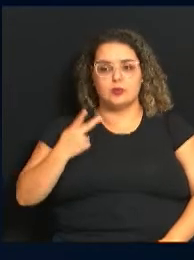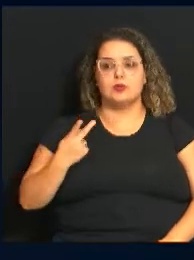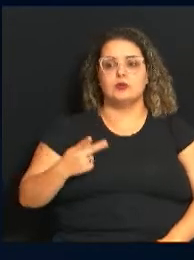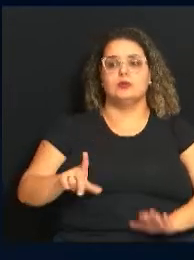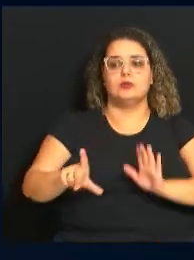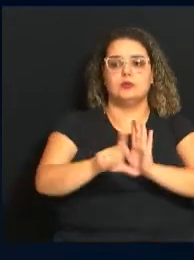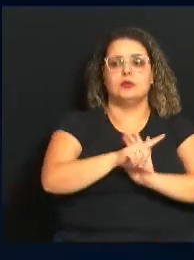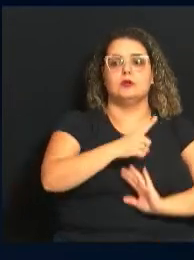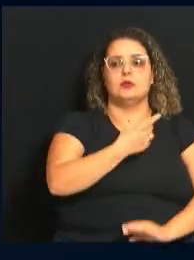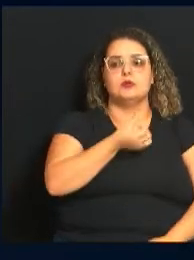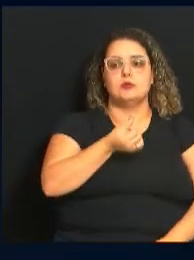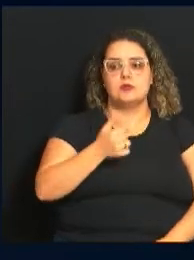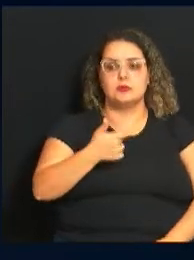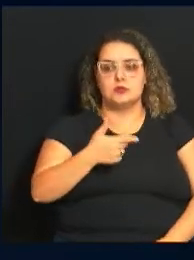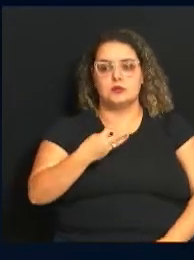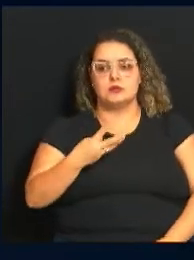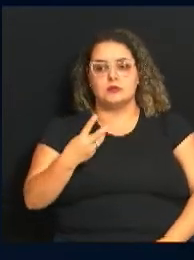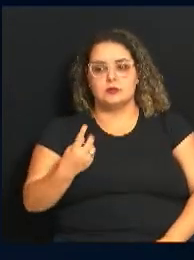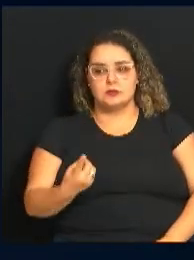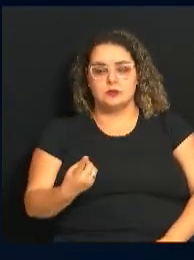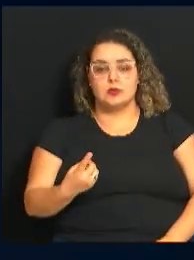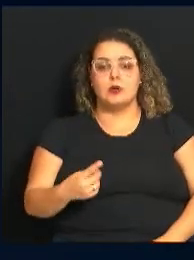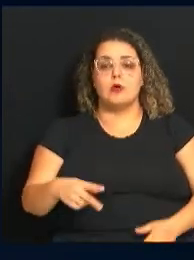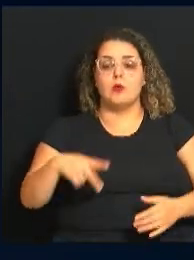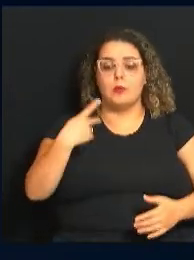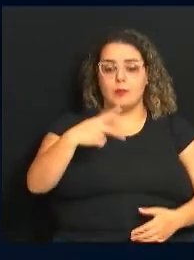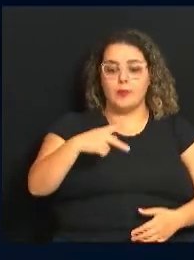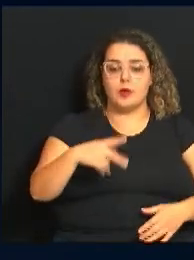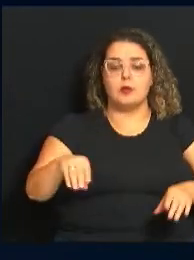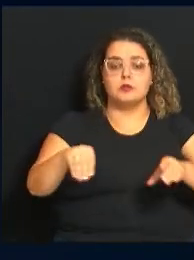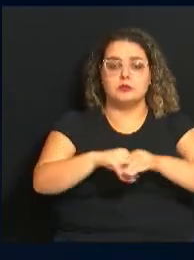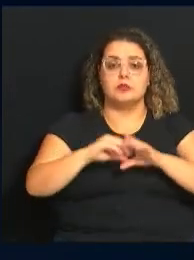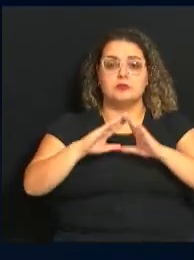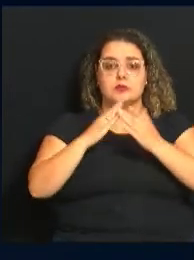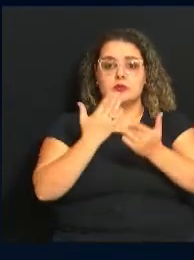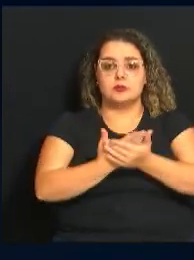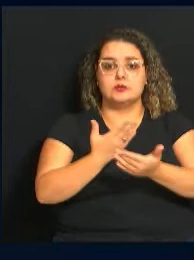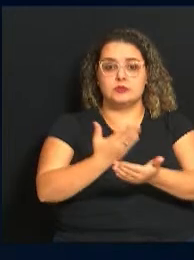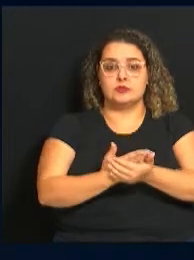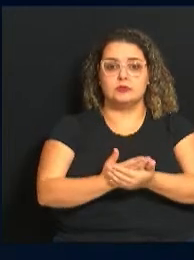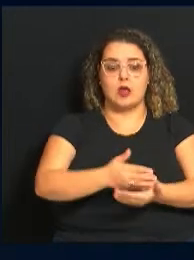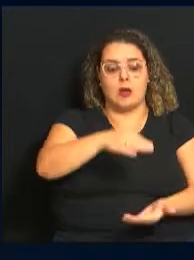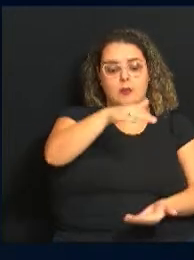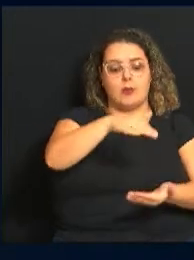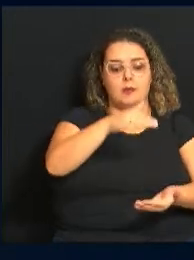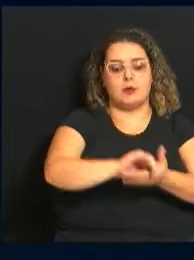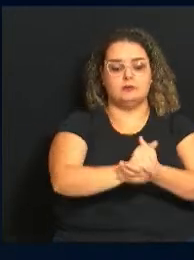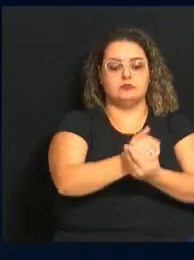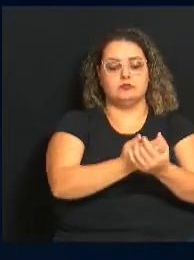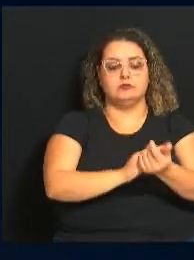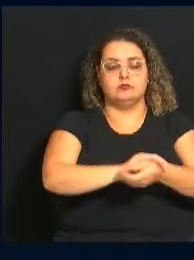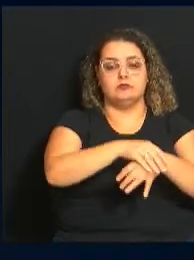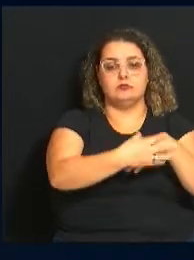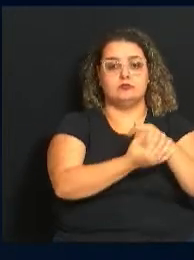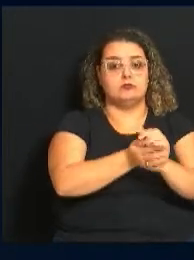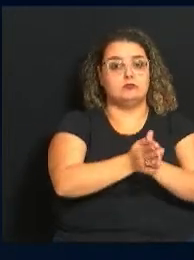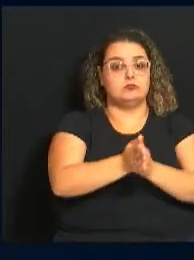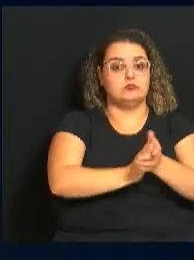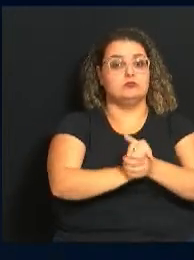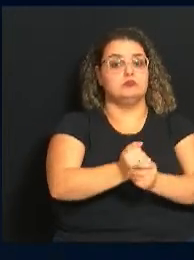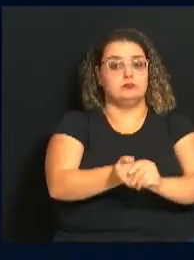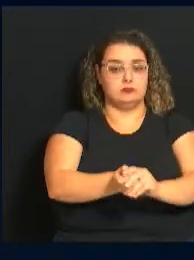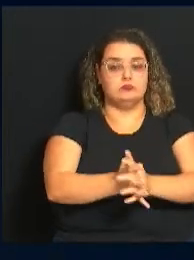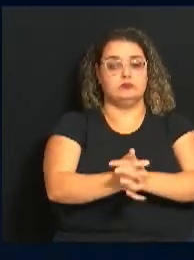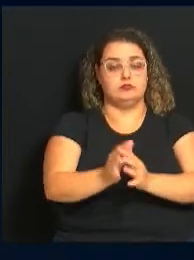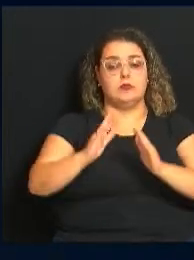a manutenção de dispositivos próprios para aplicação de álcool gel antissépticos nas escolas municipais de